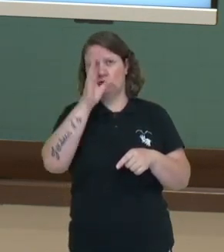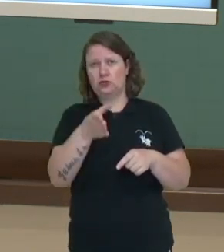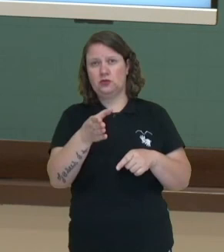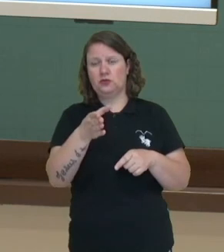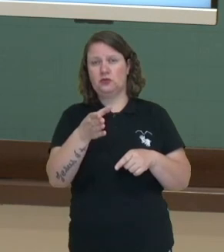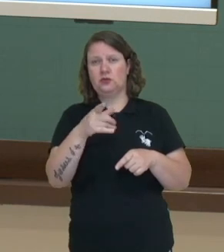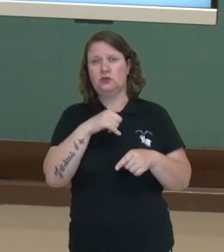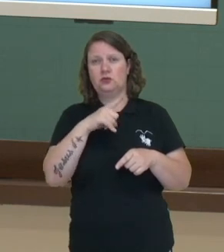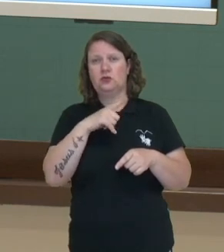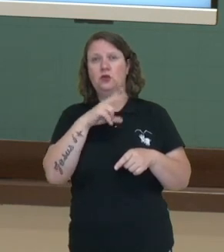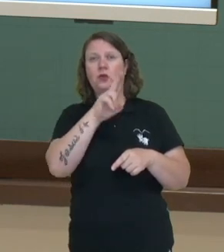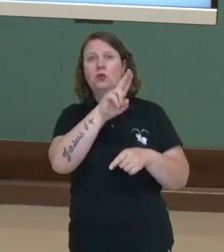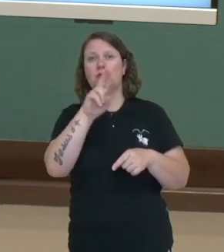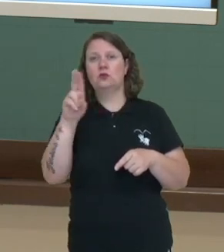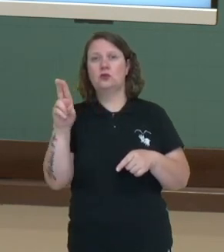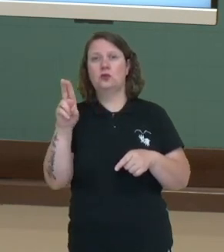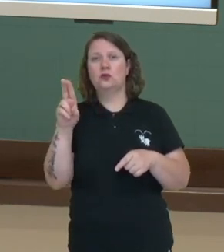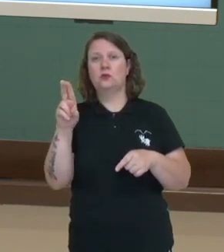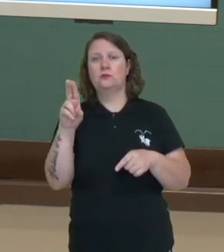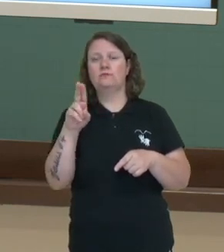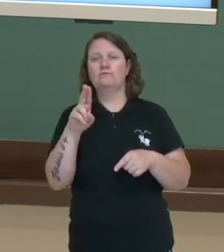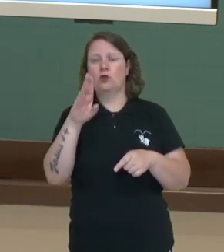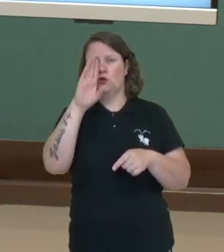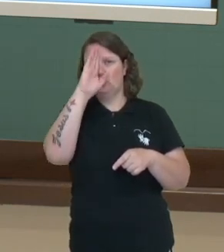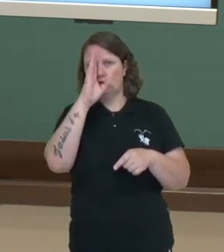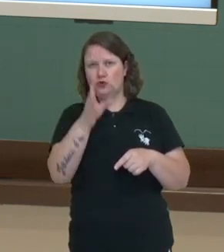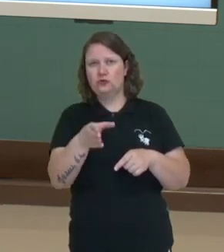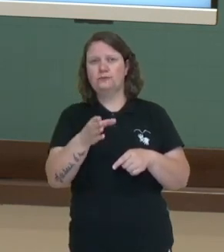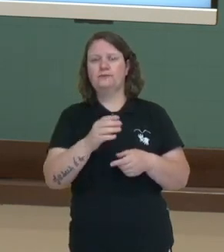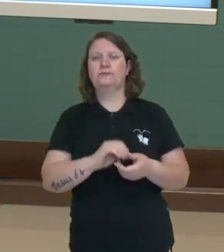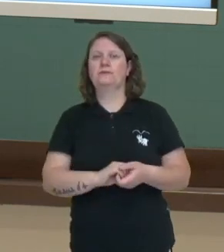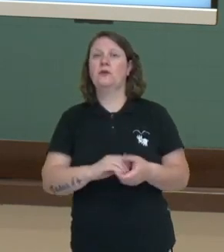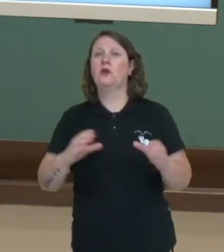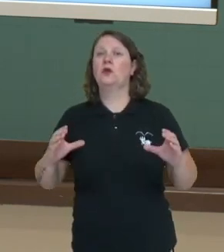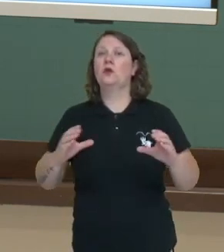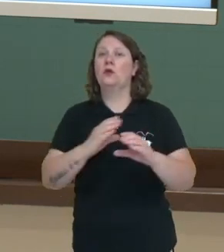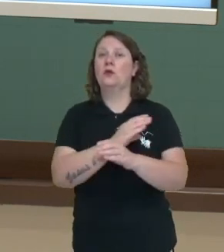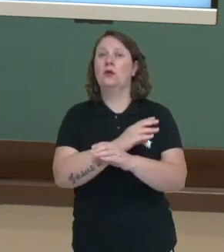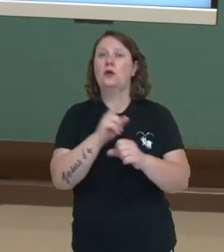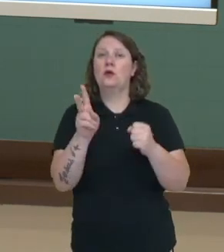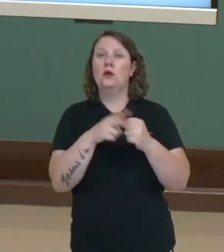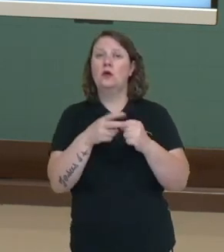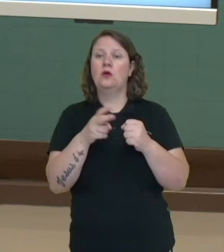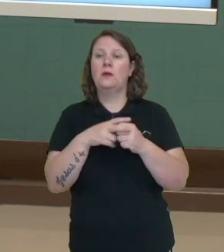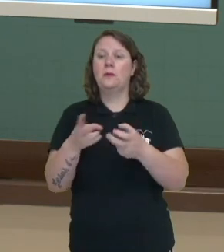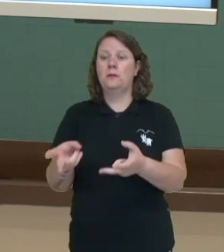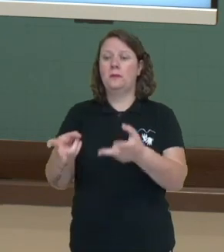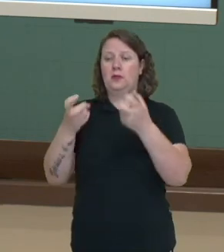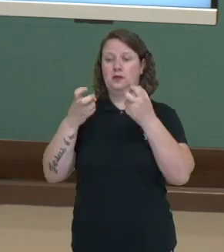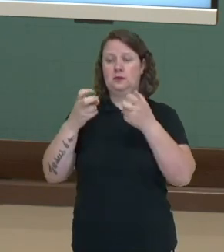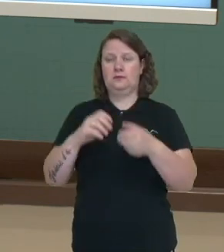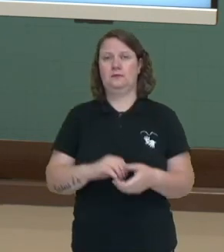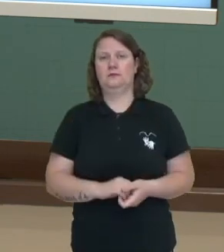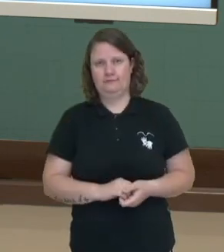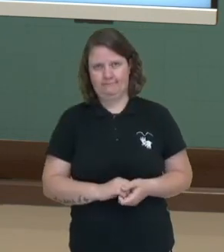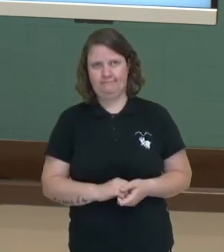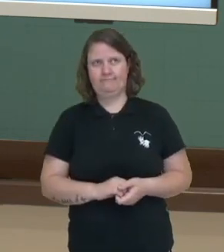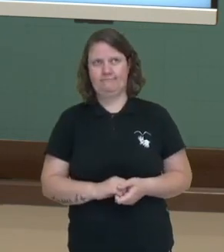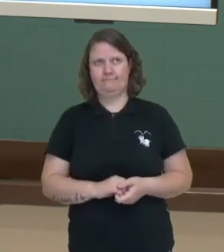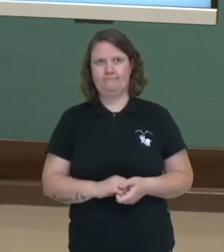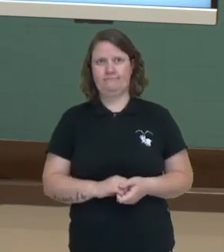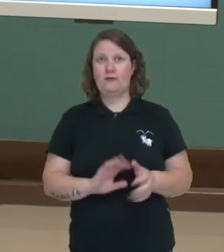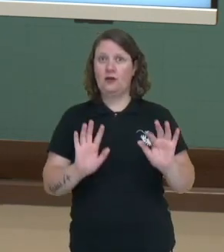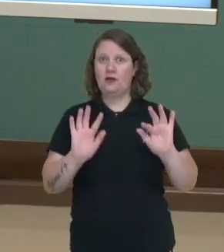leva esse nome, objetiva direta, porque completou o verbo perceberam. Estamos chegando